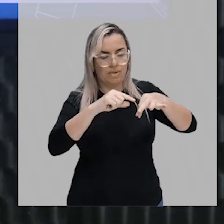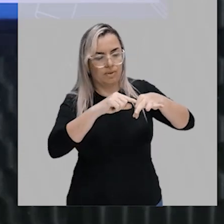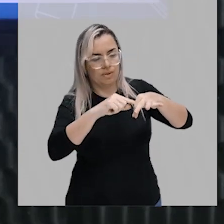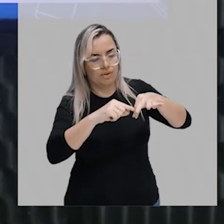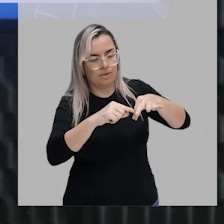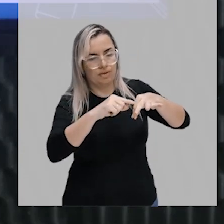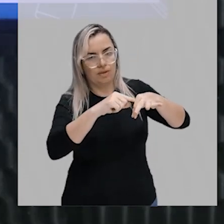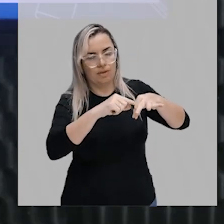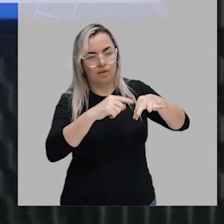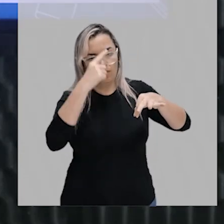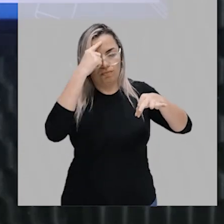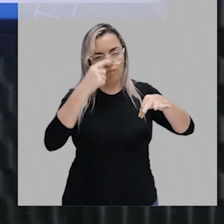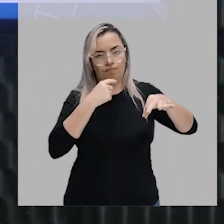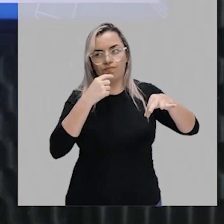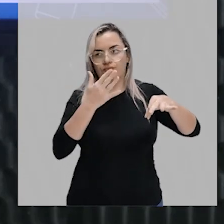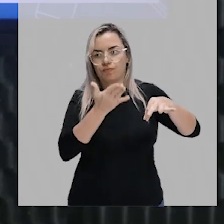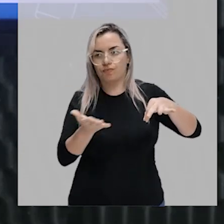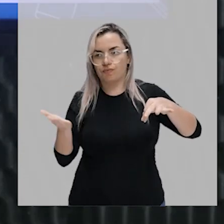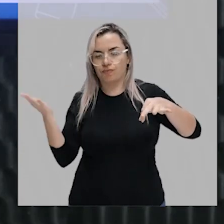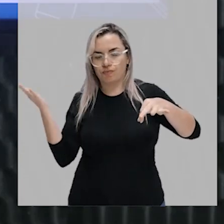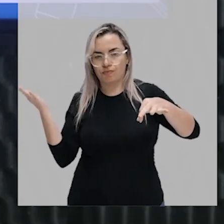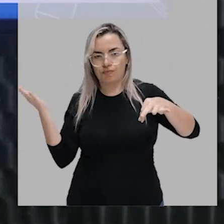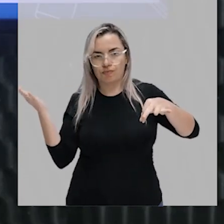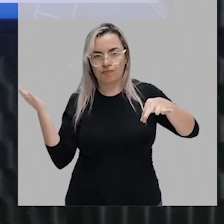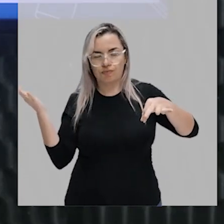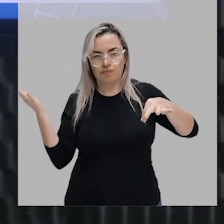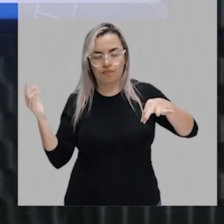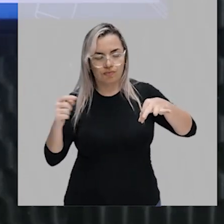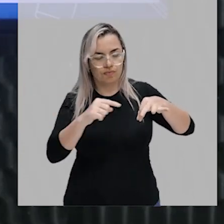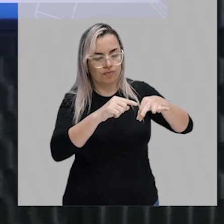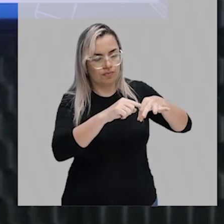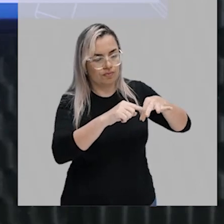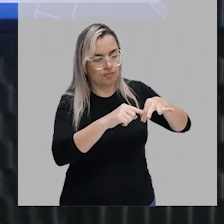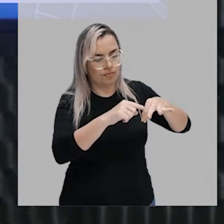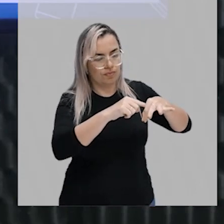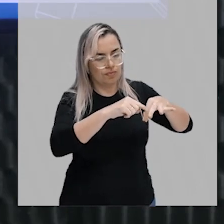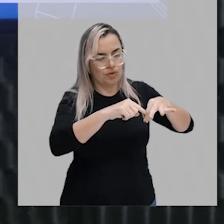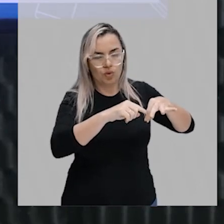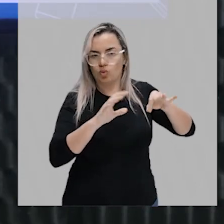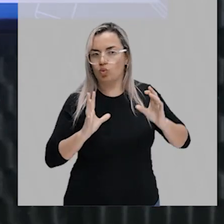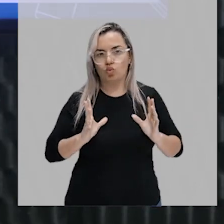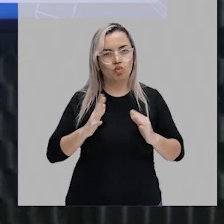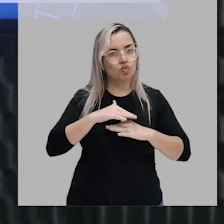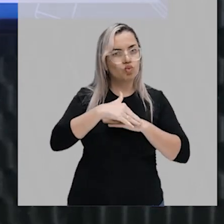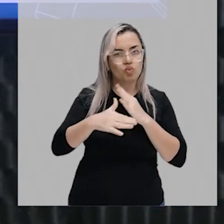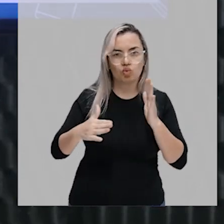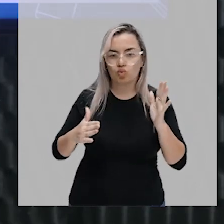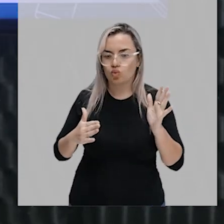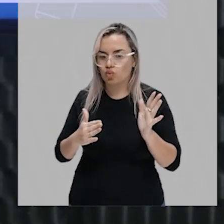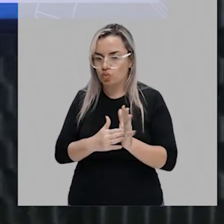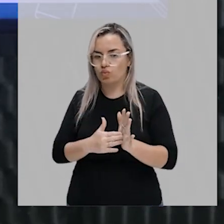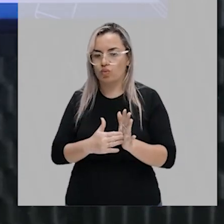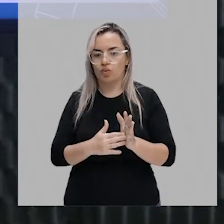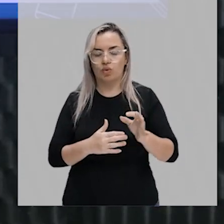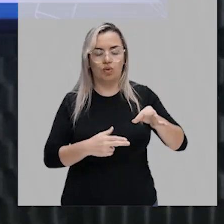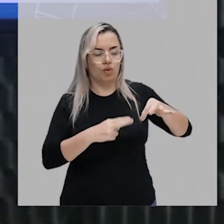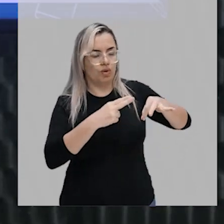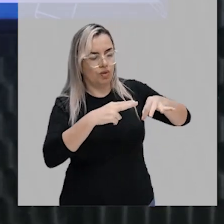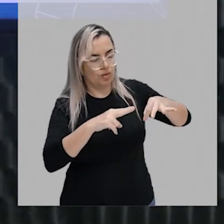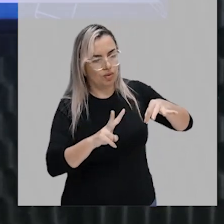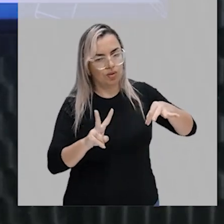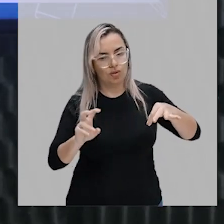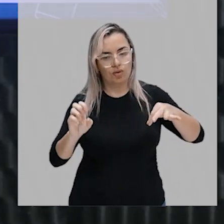lábios menores, essa parte interna aqui, ó, tudo isso aqui é chamado de vestíbulo, ok?